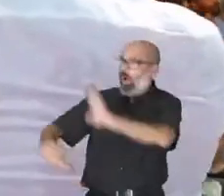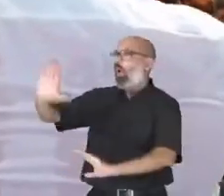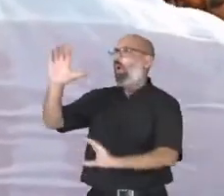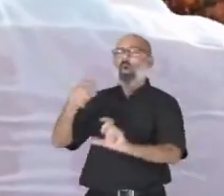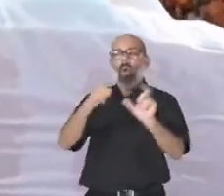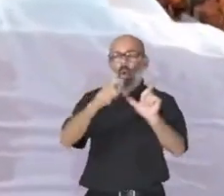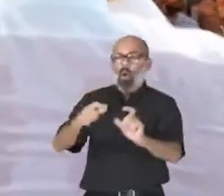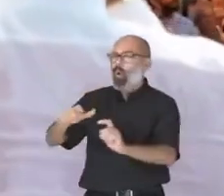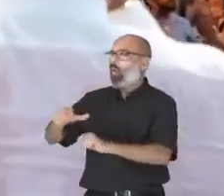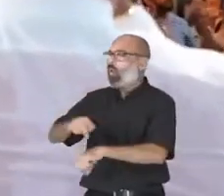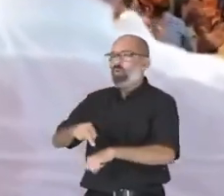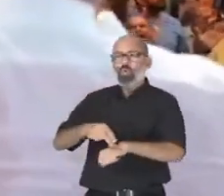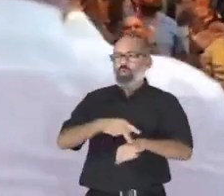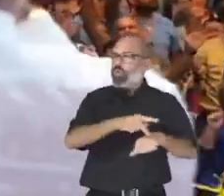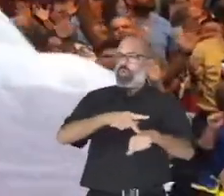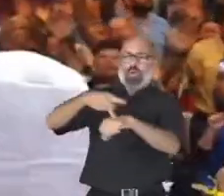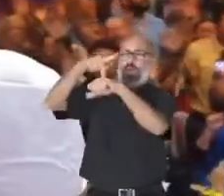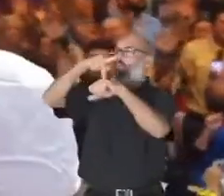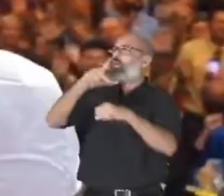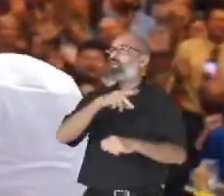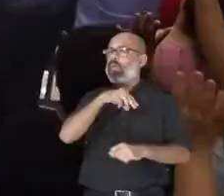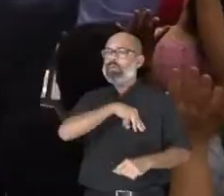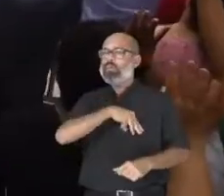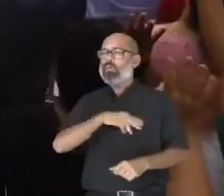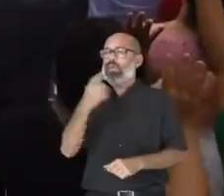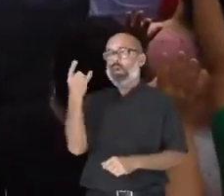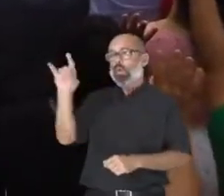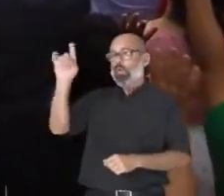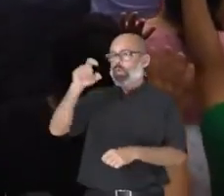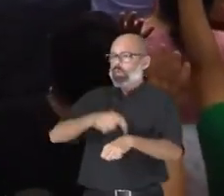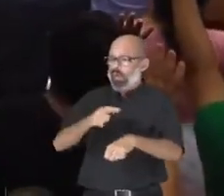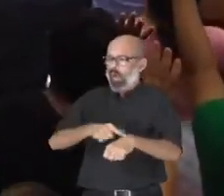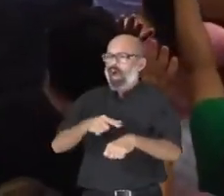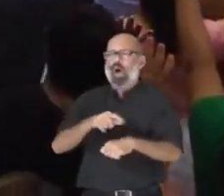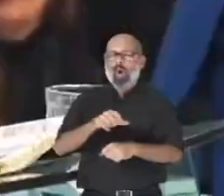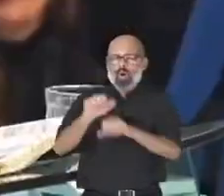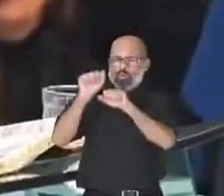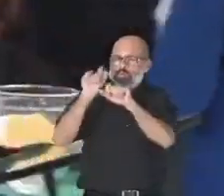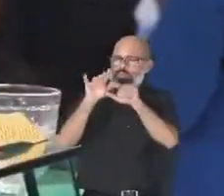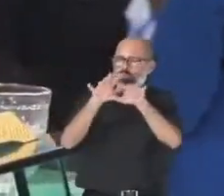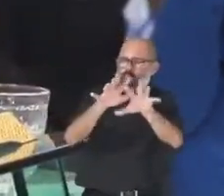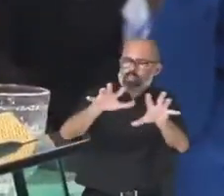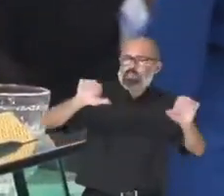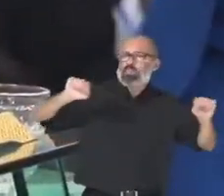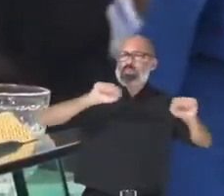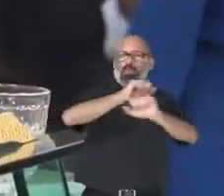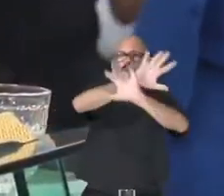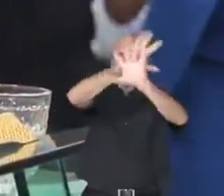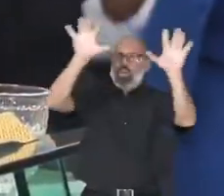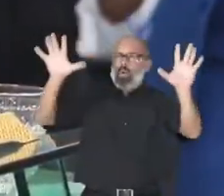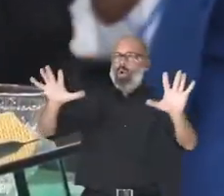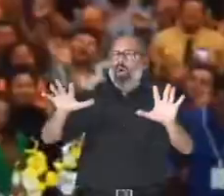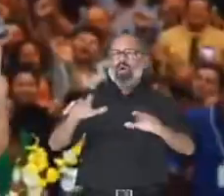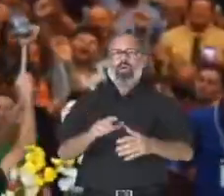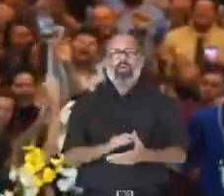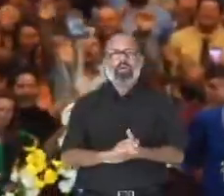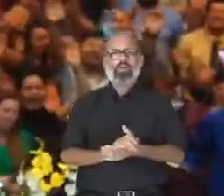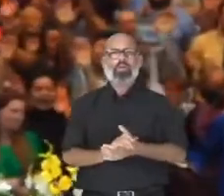os pentecostais, os gideões missionários da última hora? Pega ele, pega ela, pega, pega, pega.